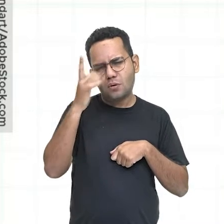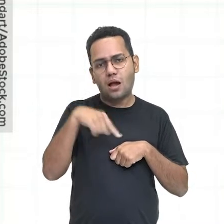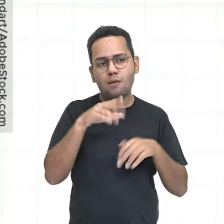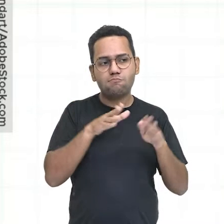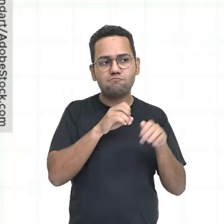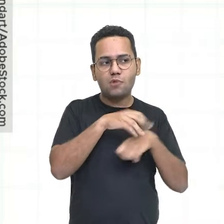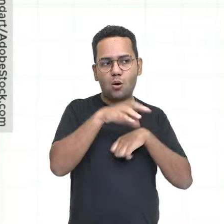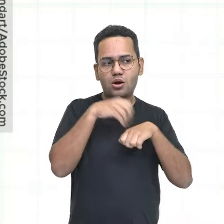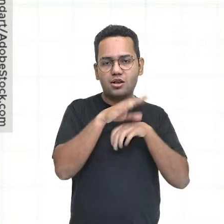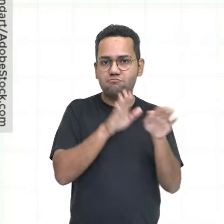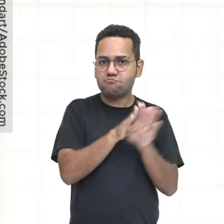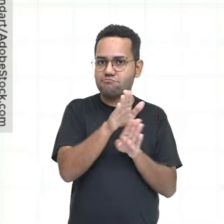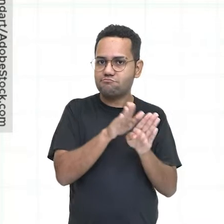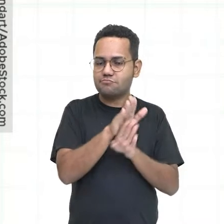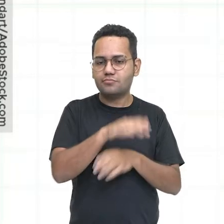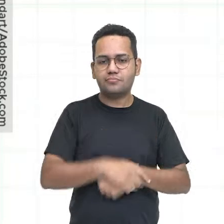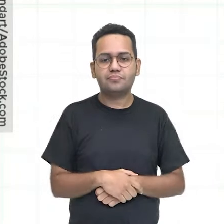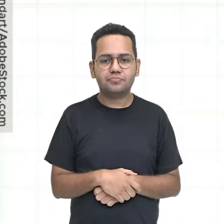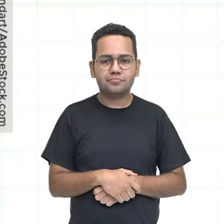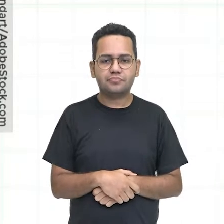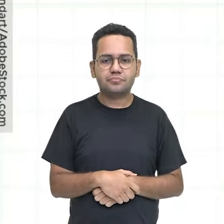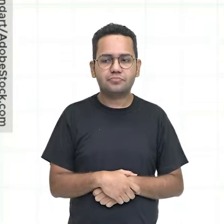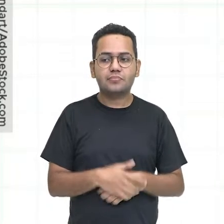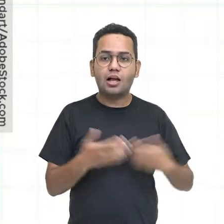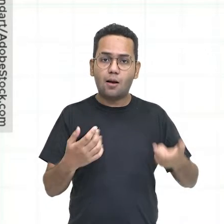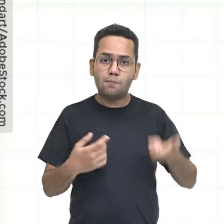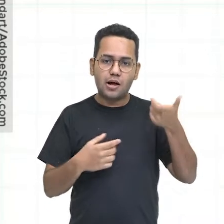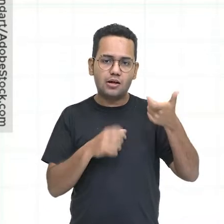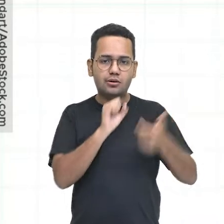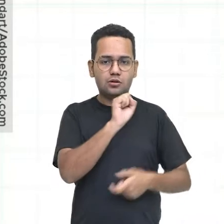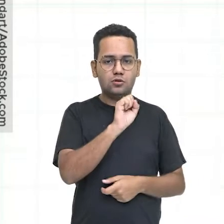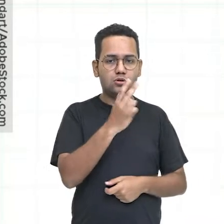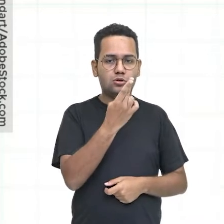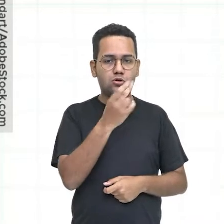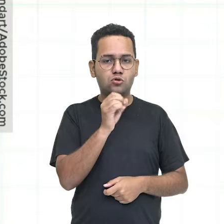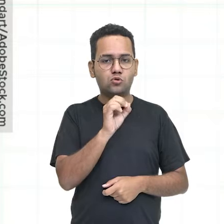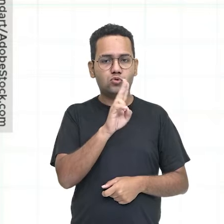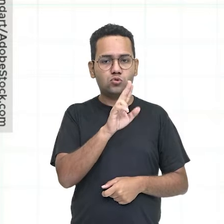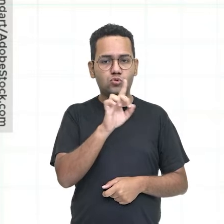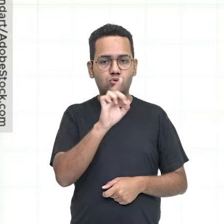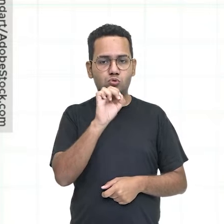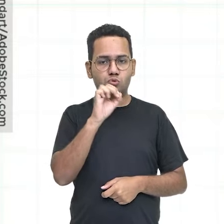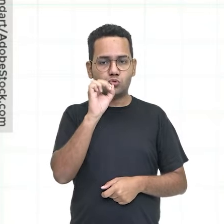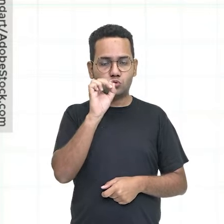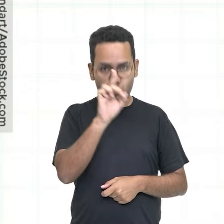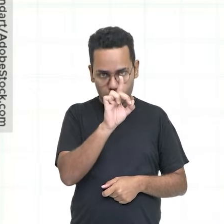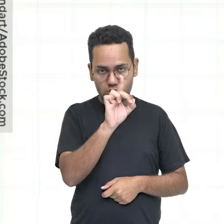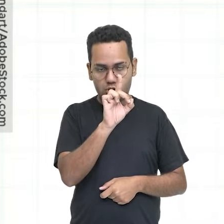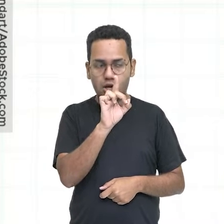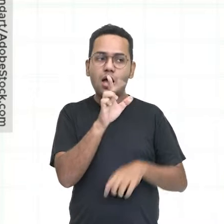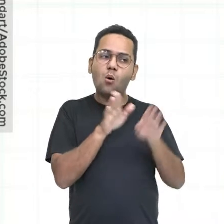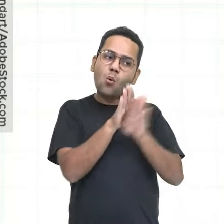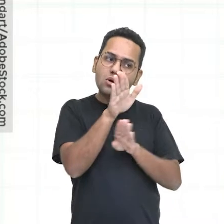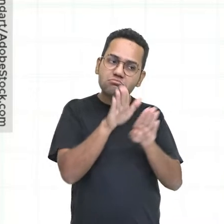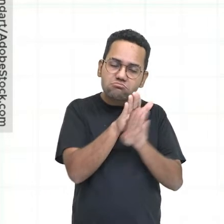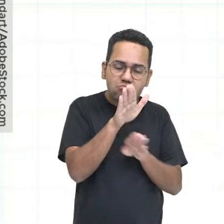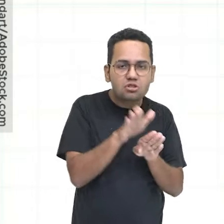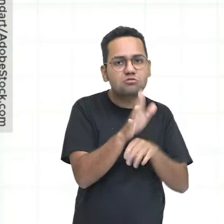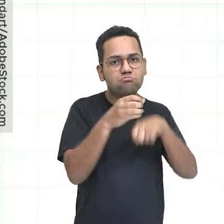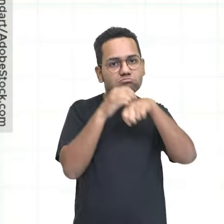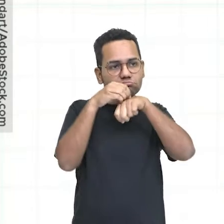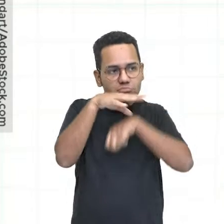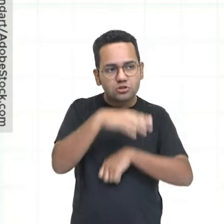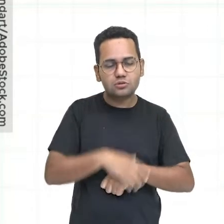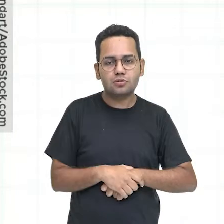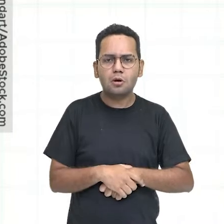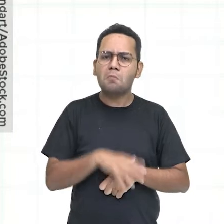conselho. E o should, ele tem por característica dar conselho, uma recomendação, algo sempre nesse sentido, tá? Então, ele não tem